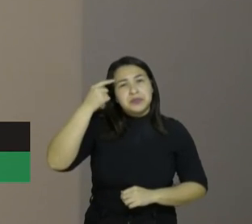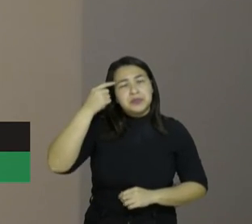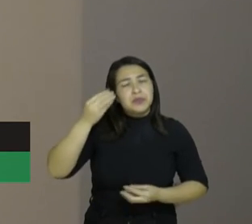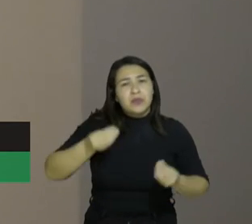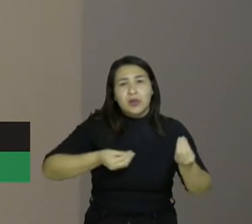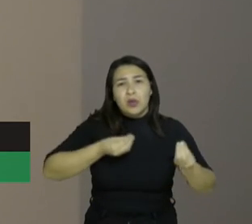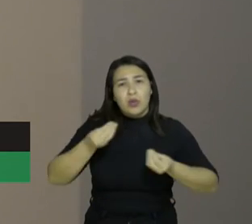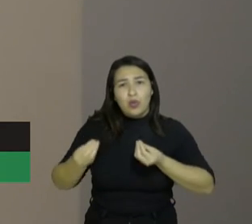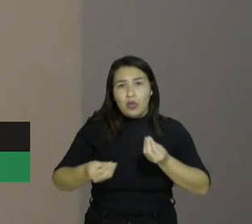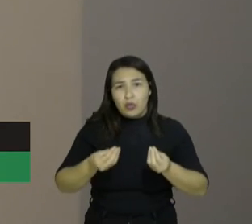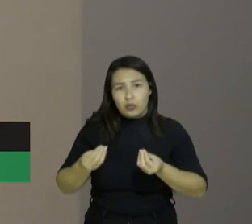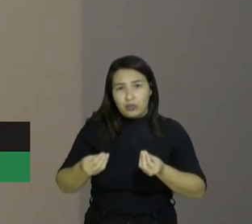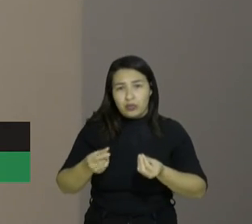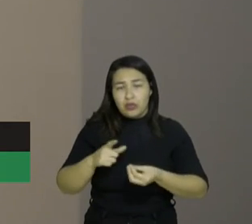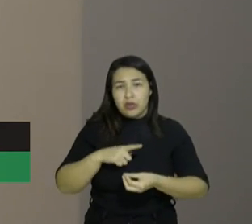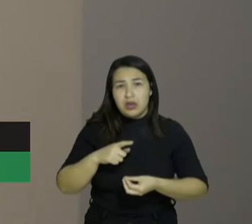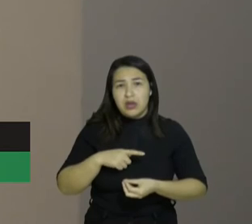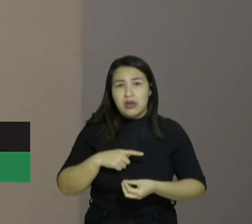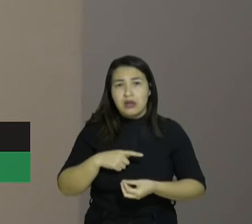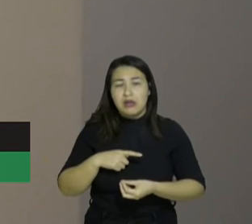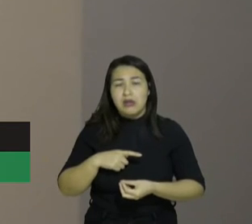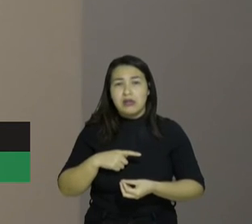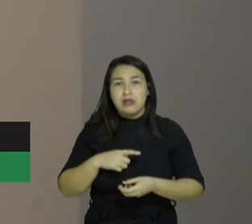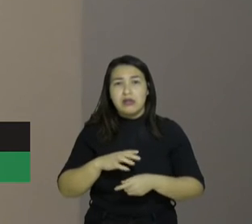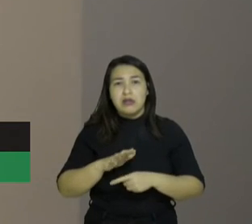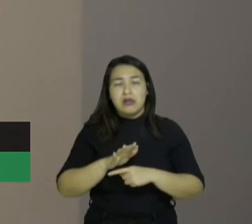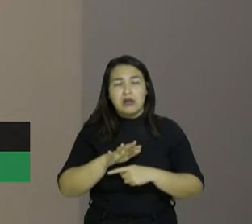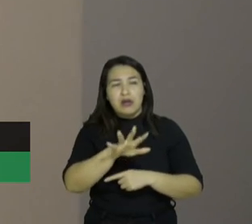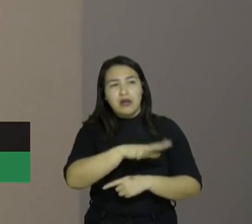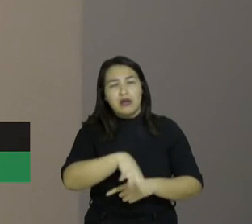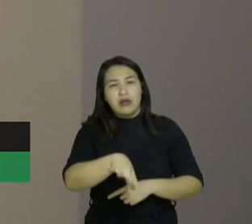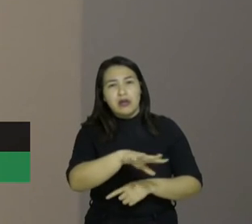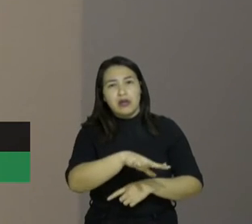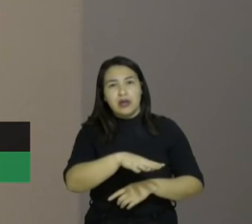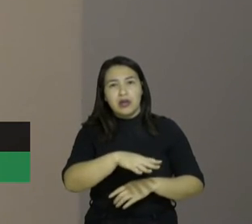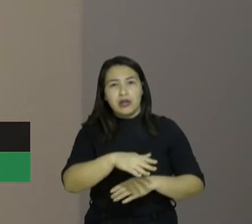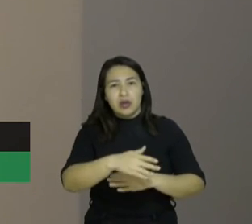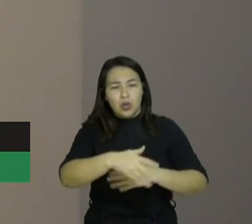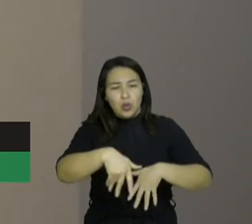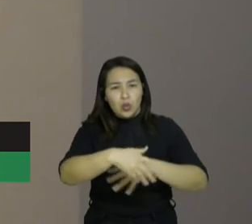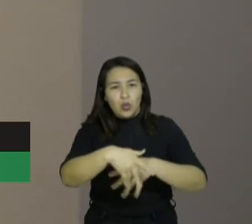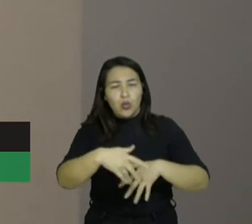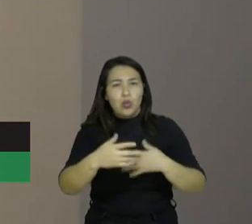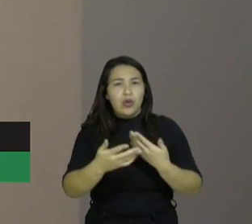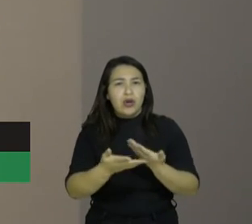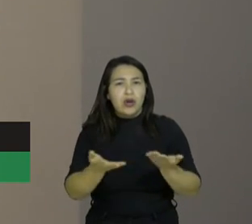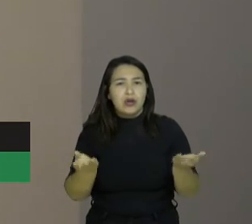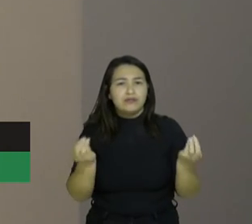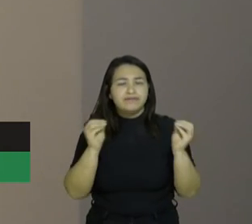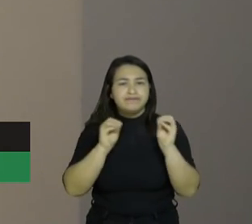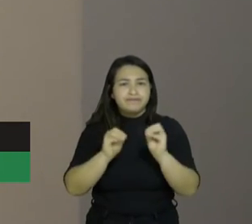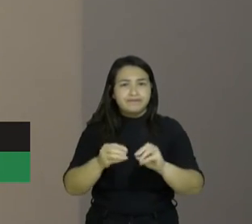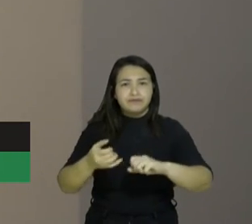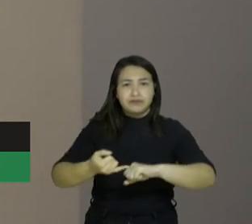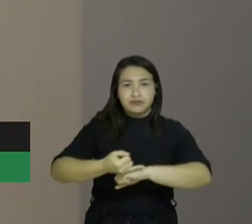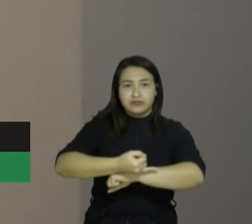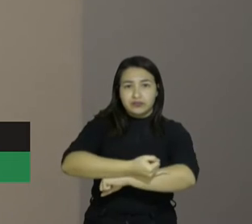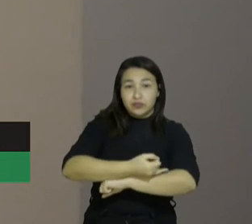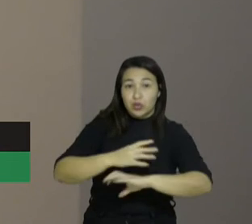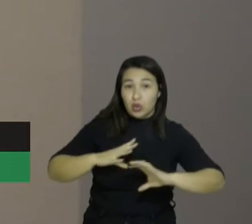podemos incorporar princípios de design Urbano sustentáveis neste acordo incentivos para investimentos em infraestruturas